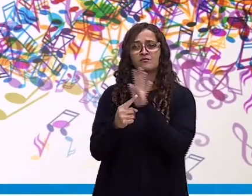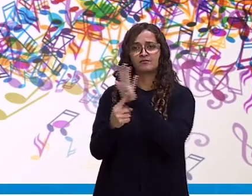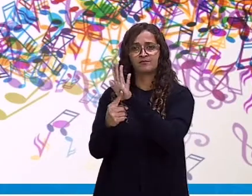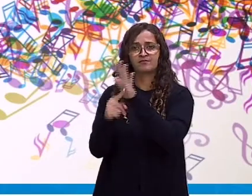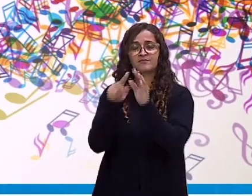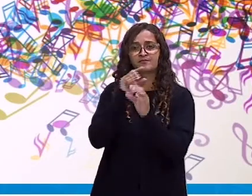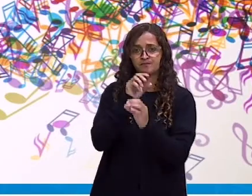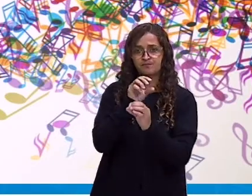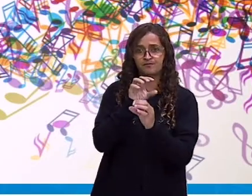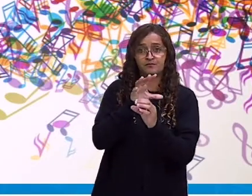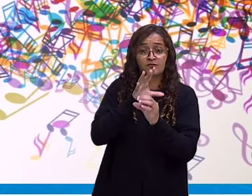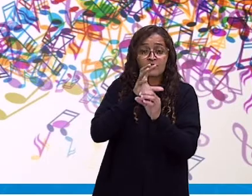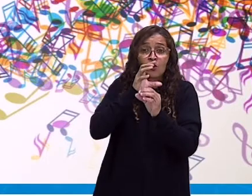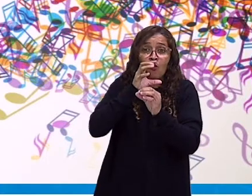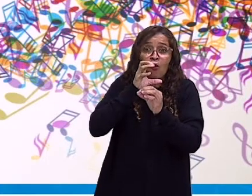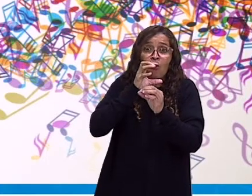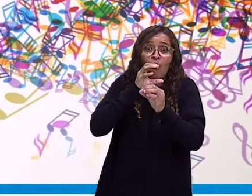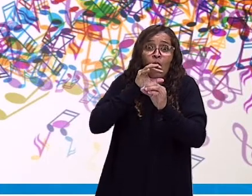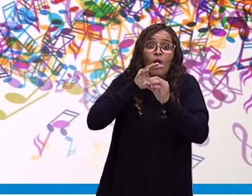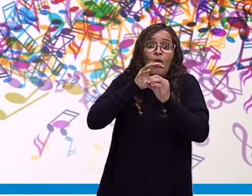trompete.